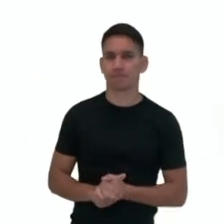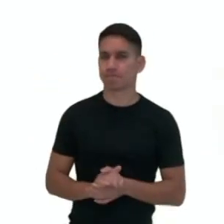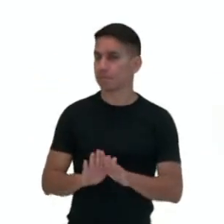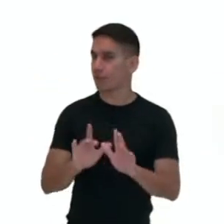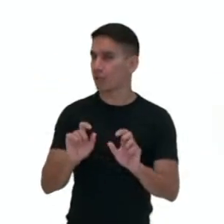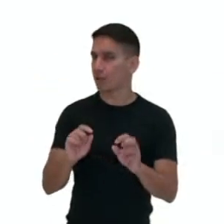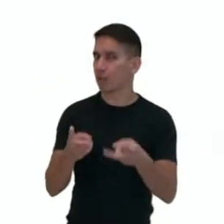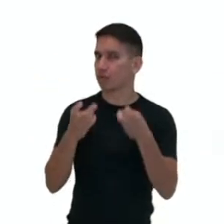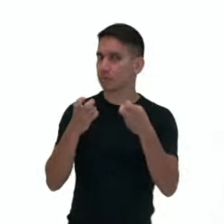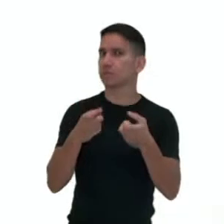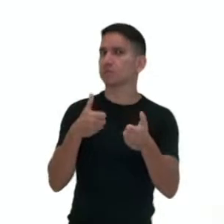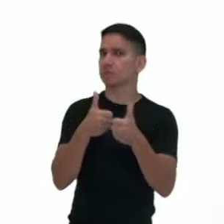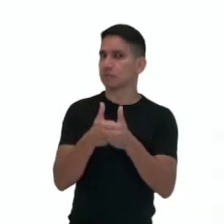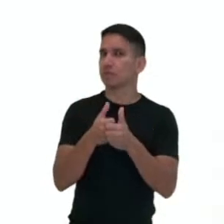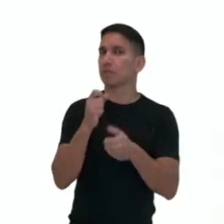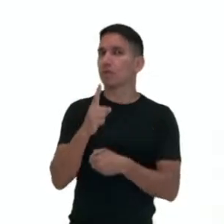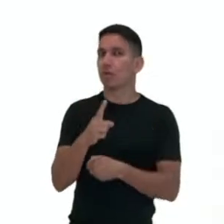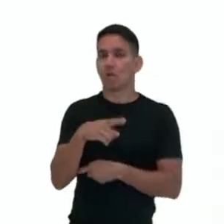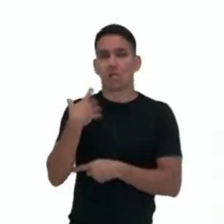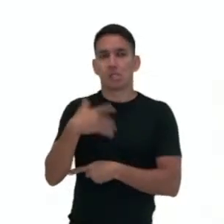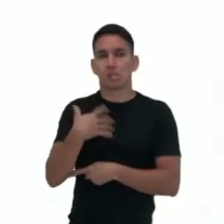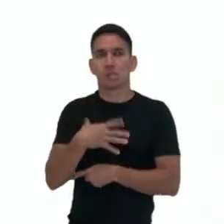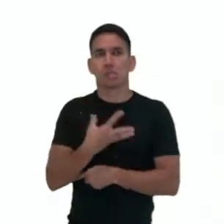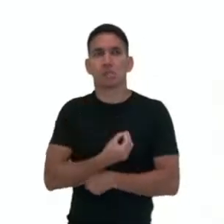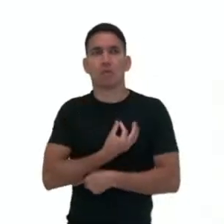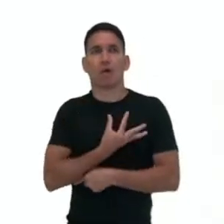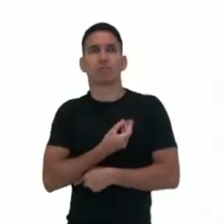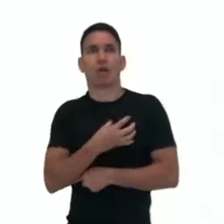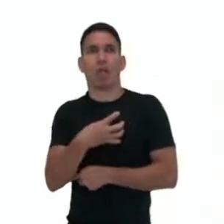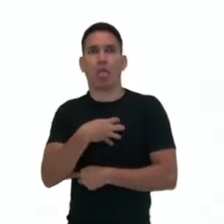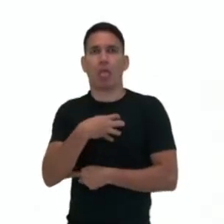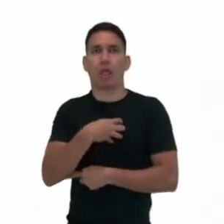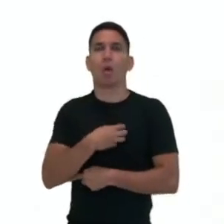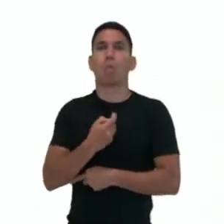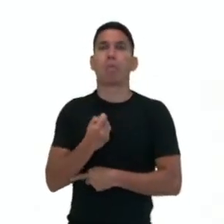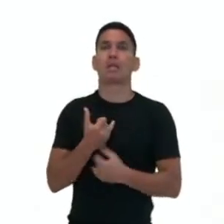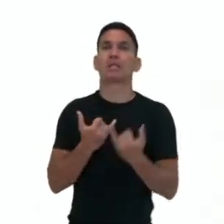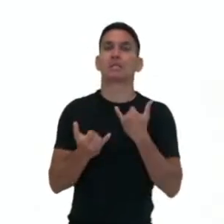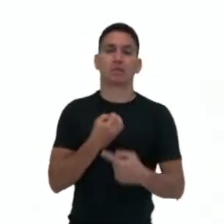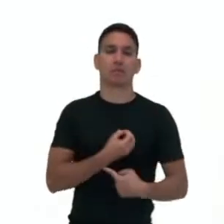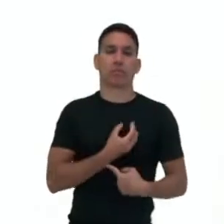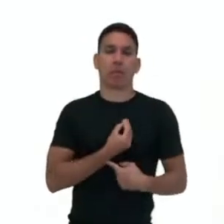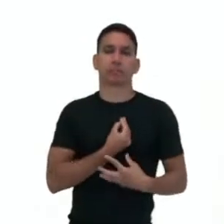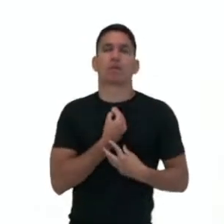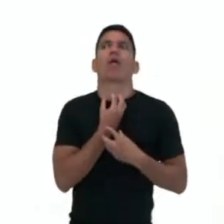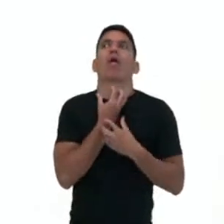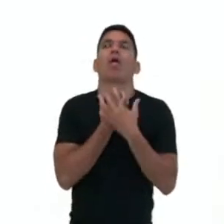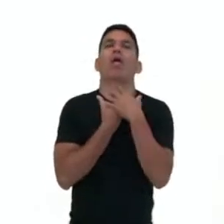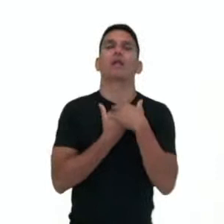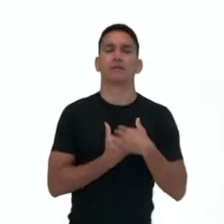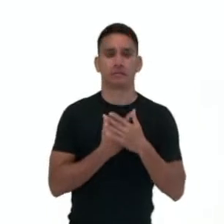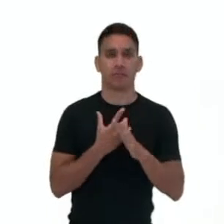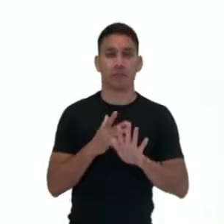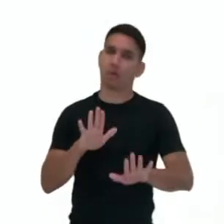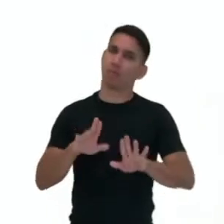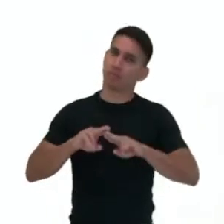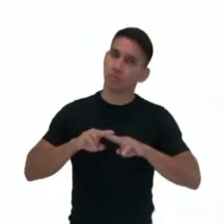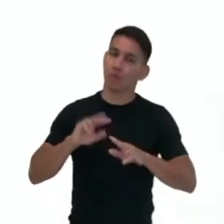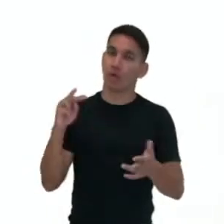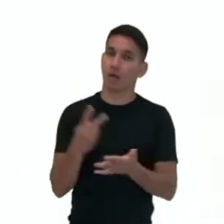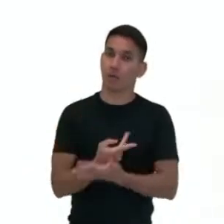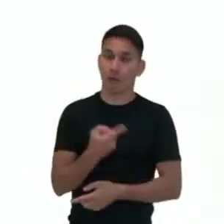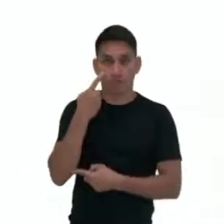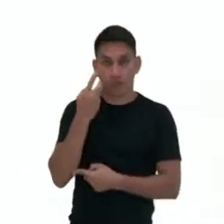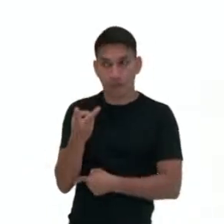Mas bem cerrados para que o coração aos corcoveios lhe saltasse pela boca. Pois bem, minha gente, quando este apareceu